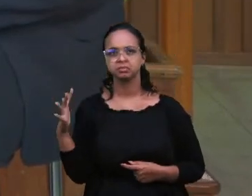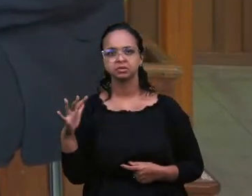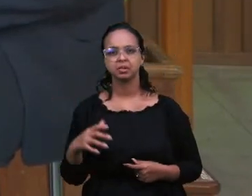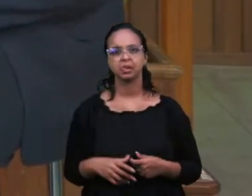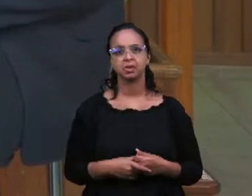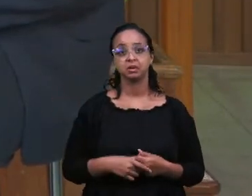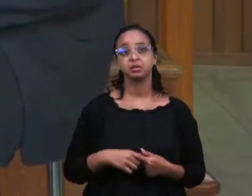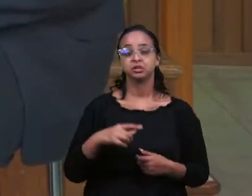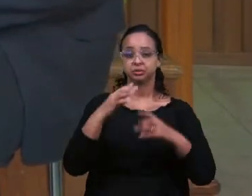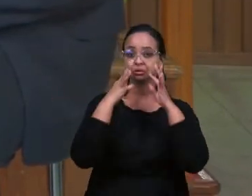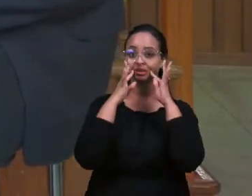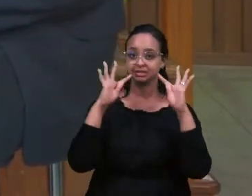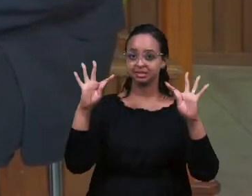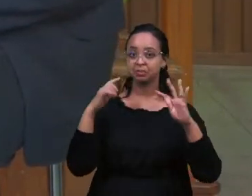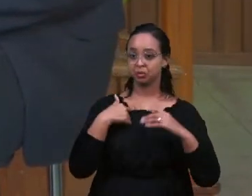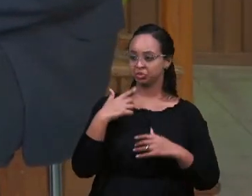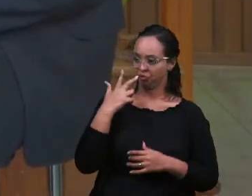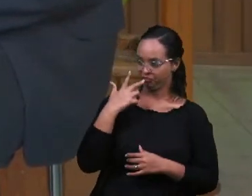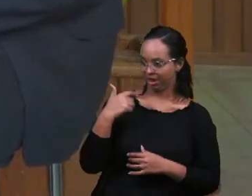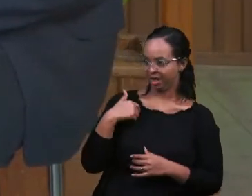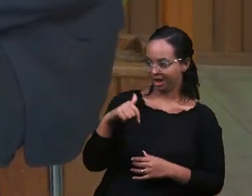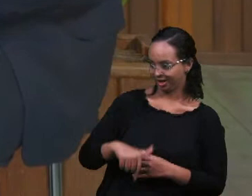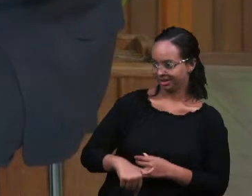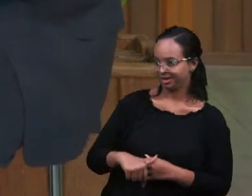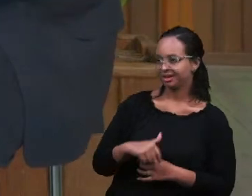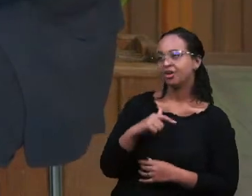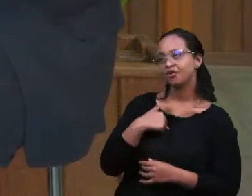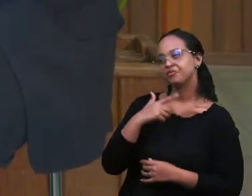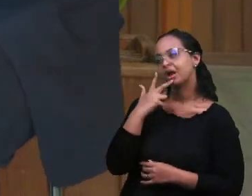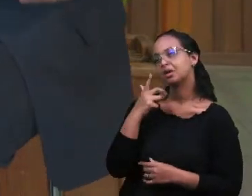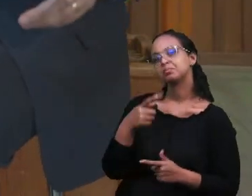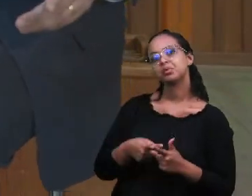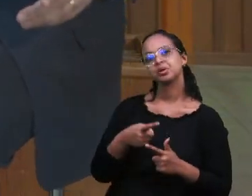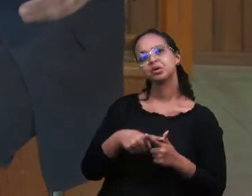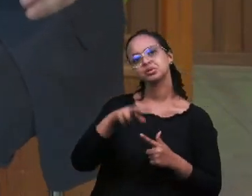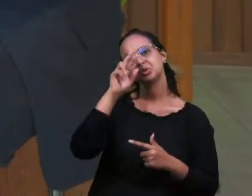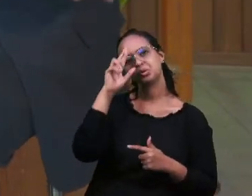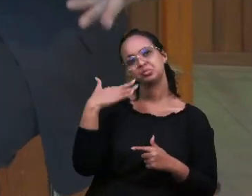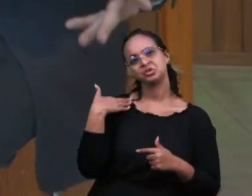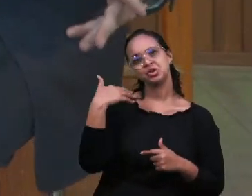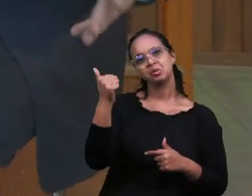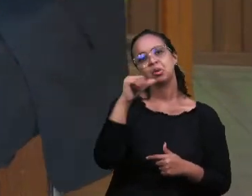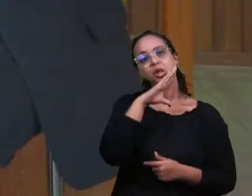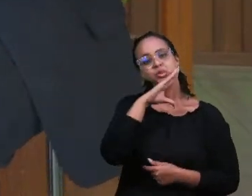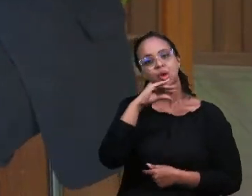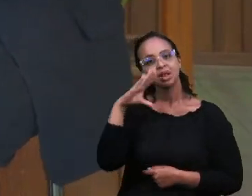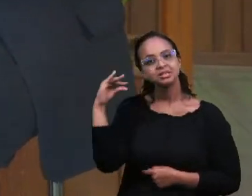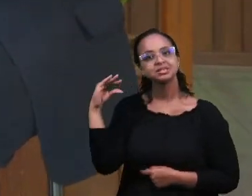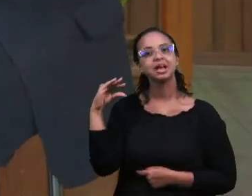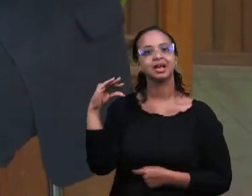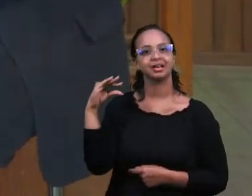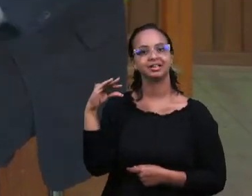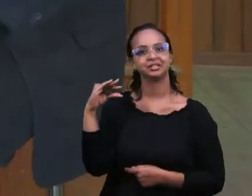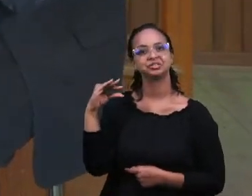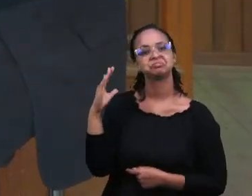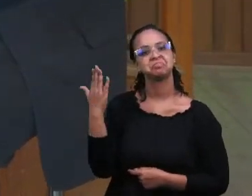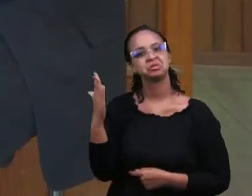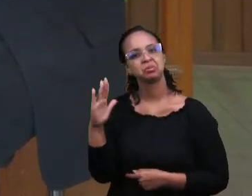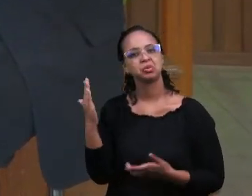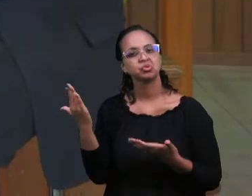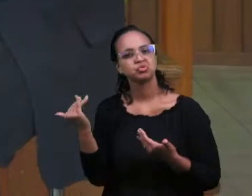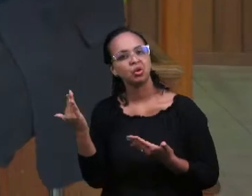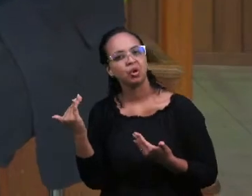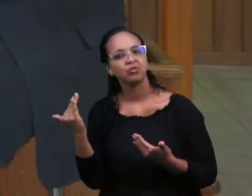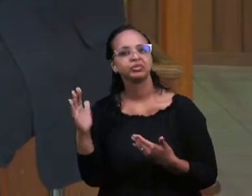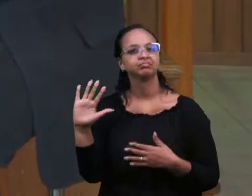no testemunho, esse que foi citado aqui, eu falei isso, olha, o Senhor quando chamou aquele adolescente / jovem, porque foi